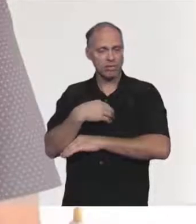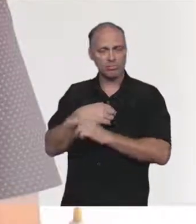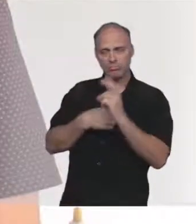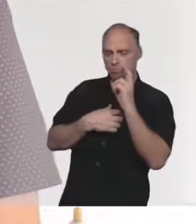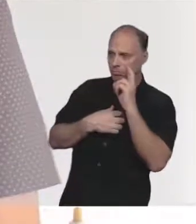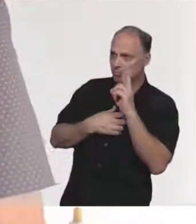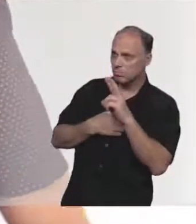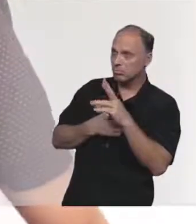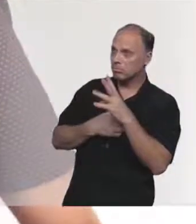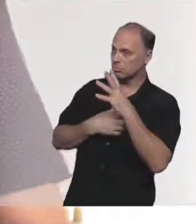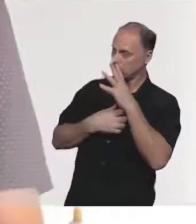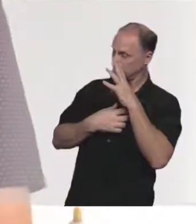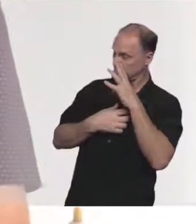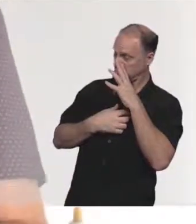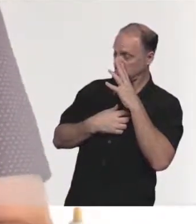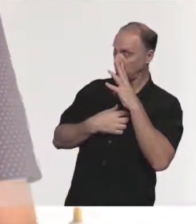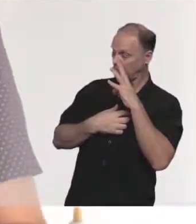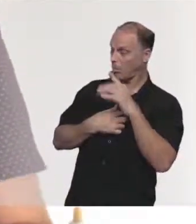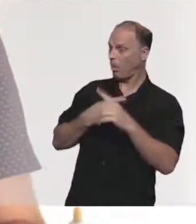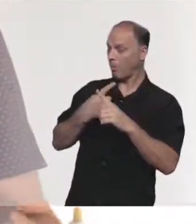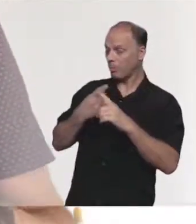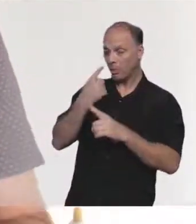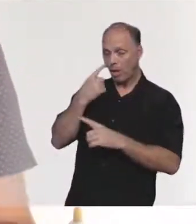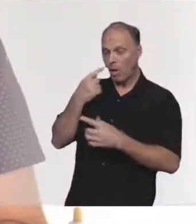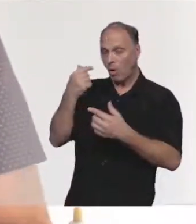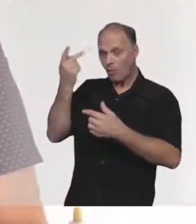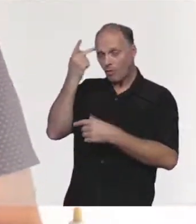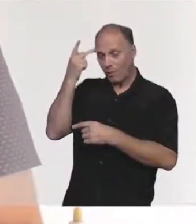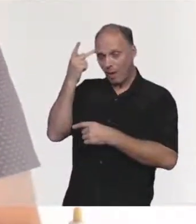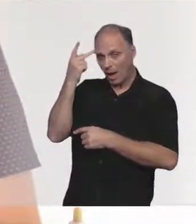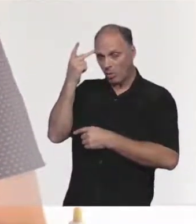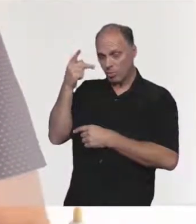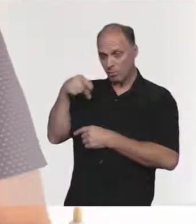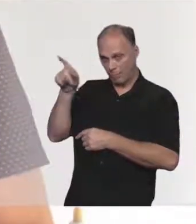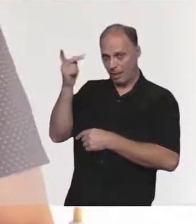atenção. Aí, acompanhando, porque São Paulo fica muito